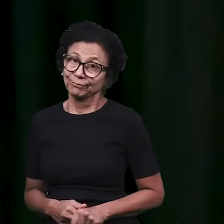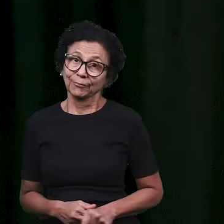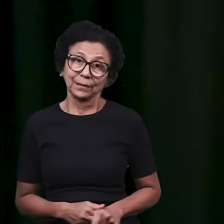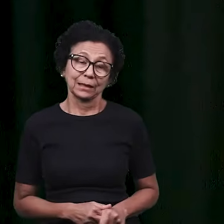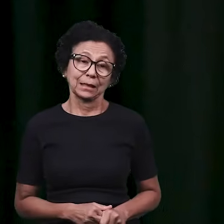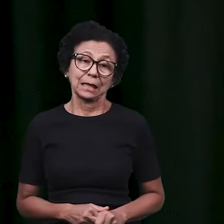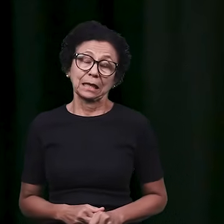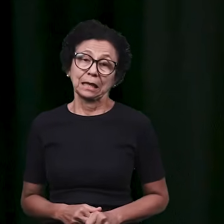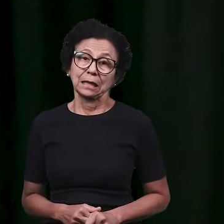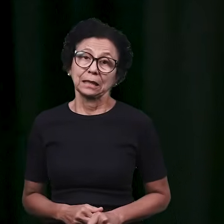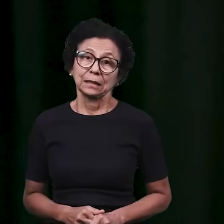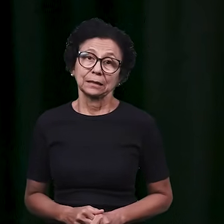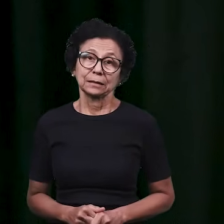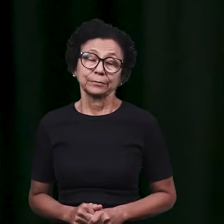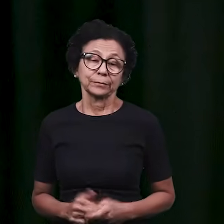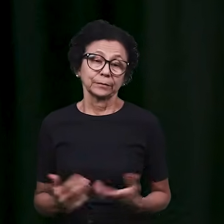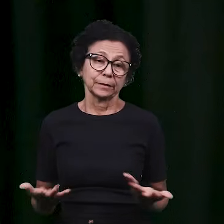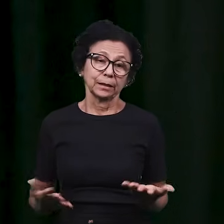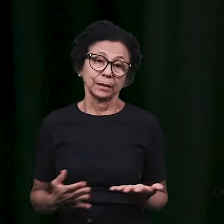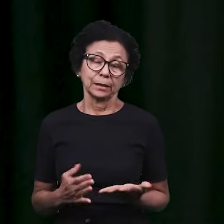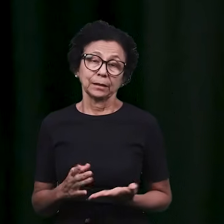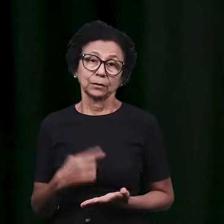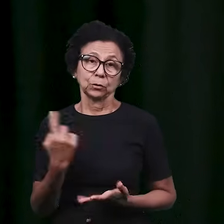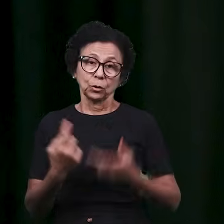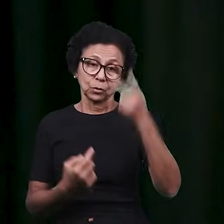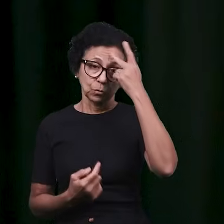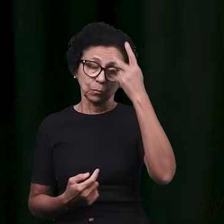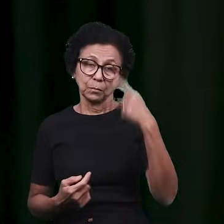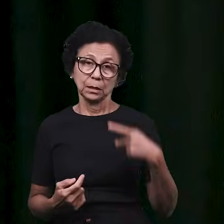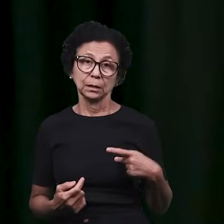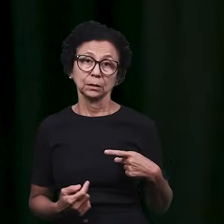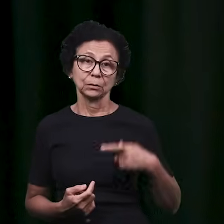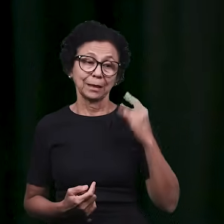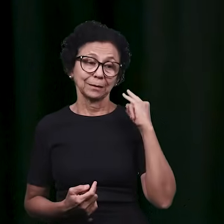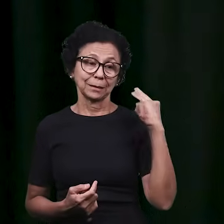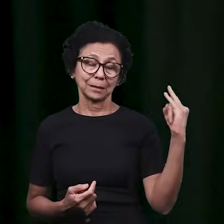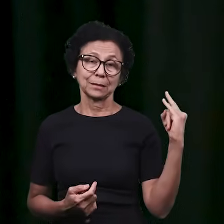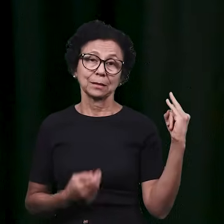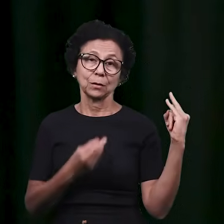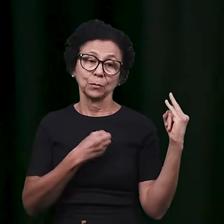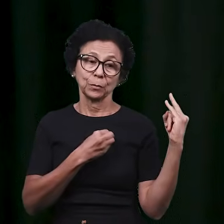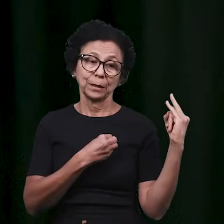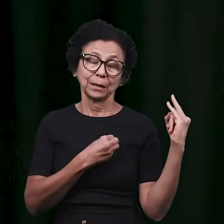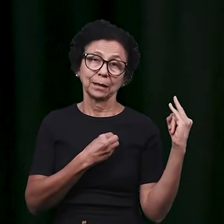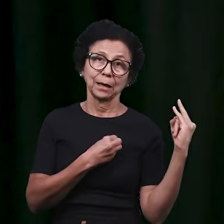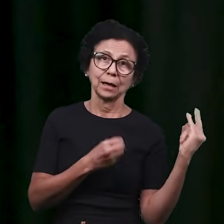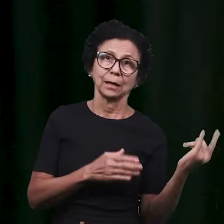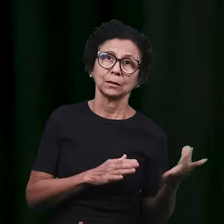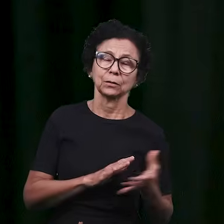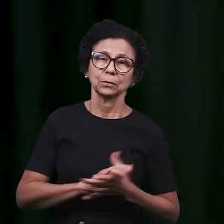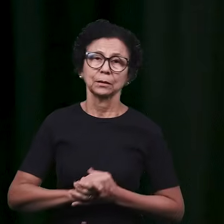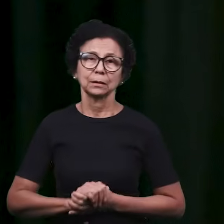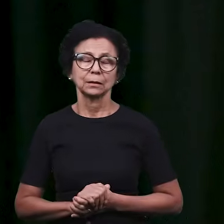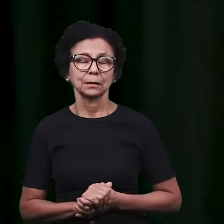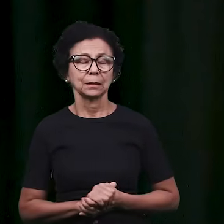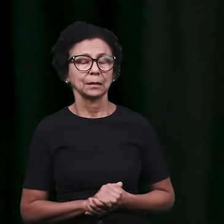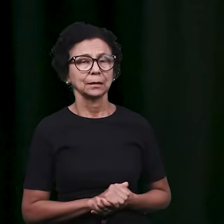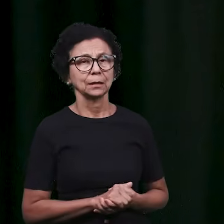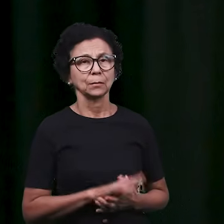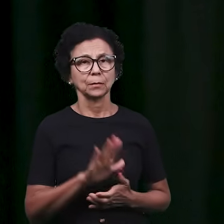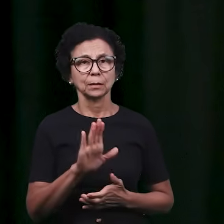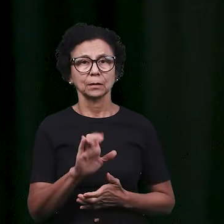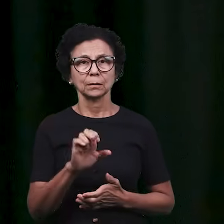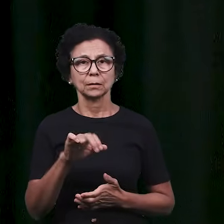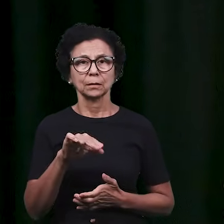tendência do homem é para o pecado. Tem um princípio na ciência que é da entropia, que